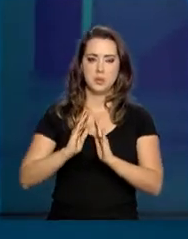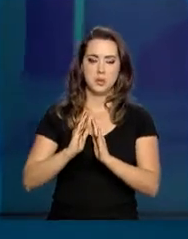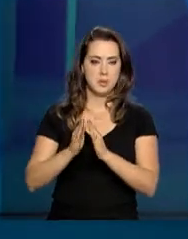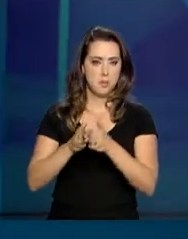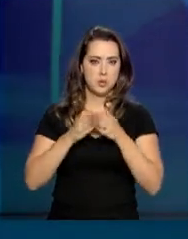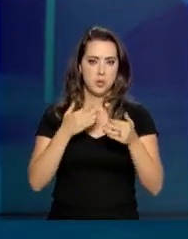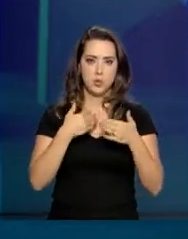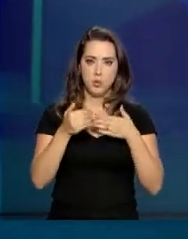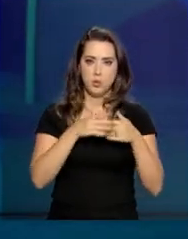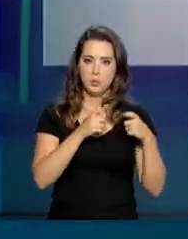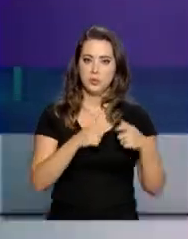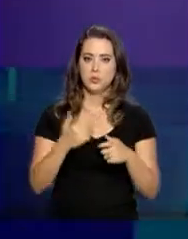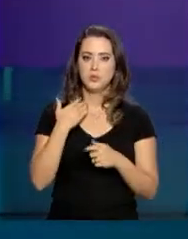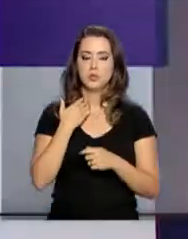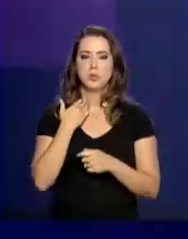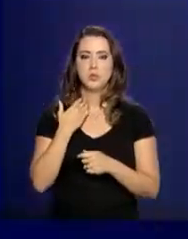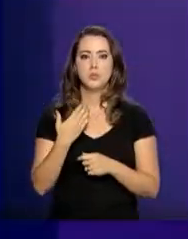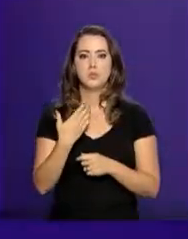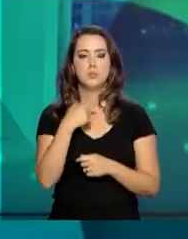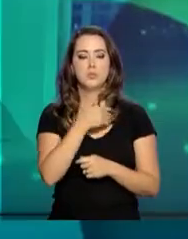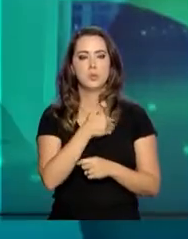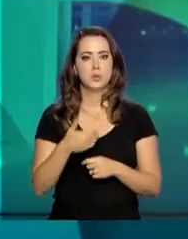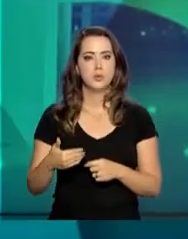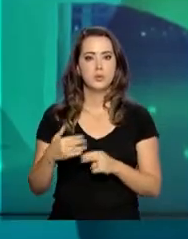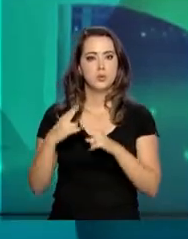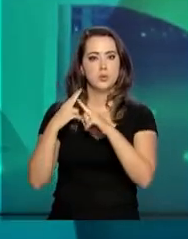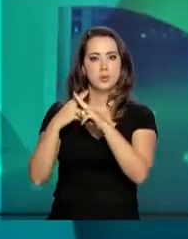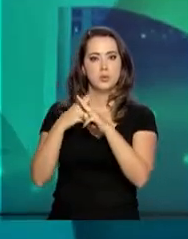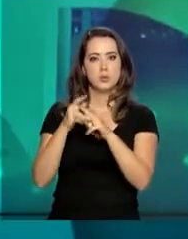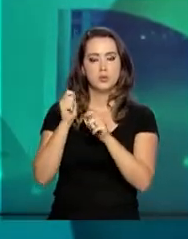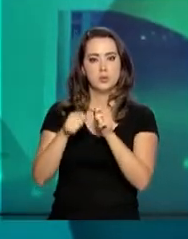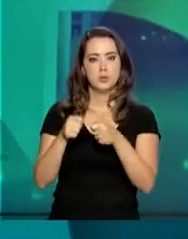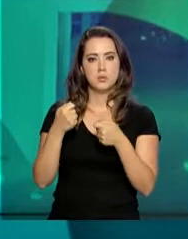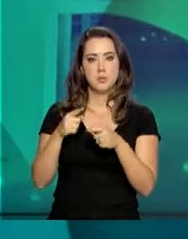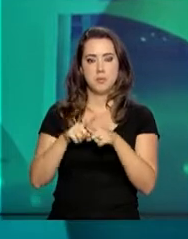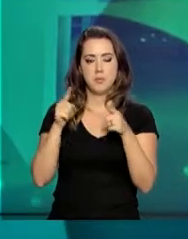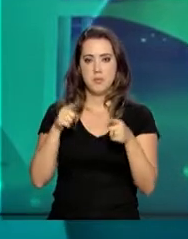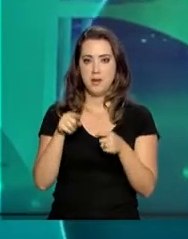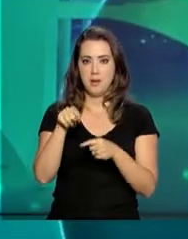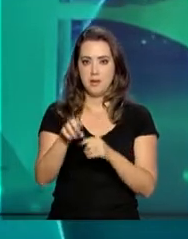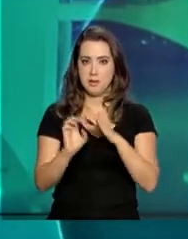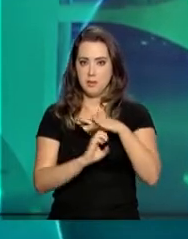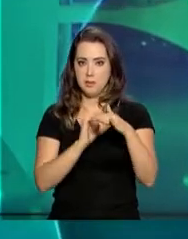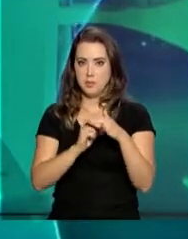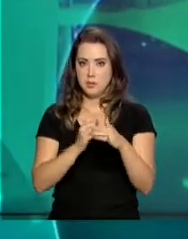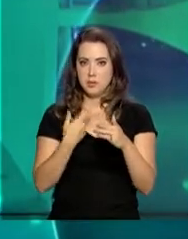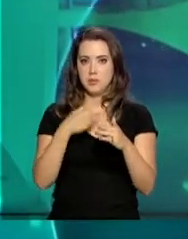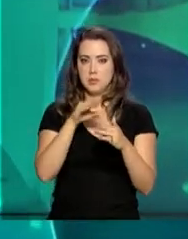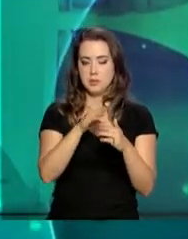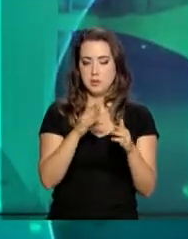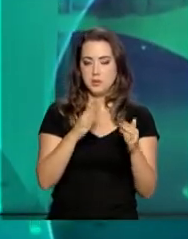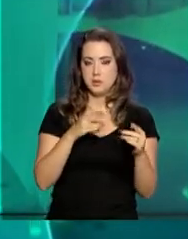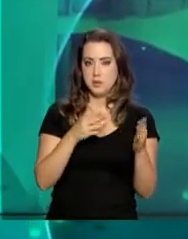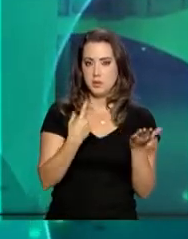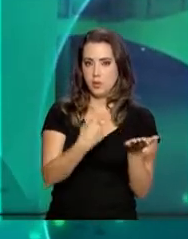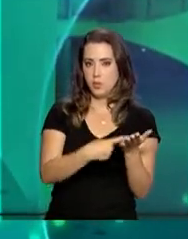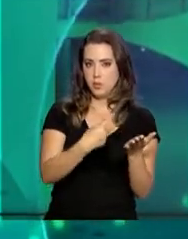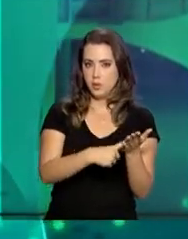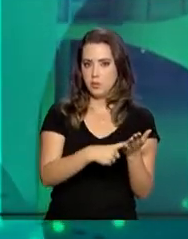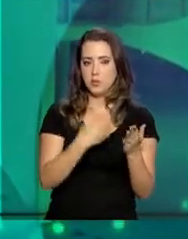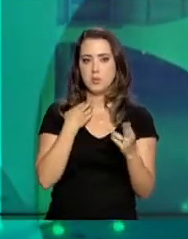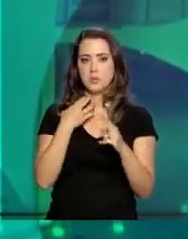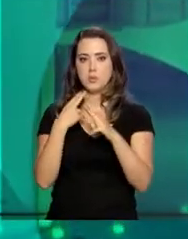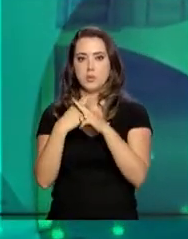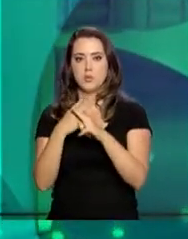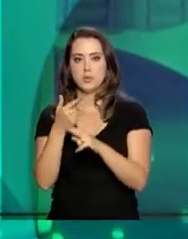em qualquer agência do Banco Público. Para isso, o empregador precisa ter convênio de consignado ativo com a Caixa. Outros